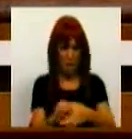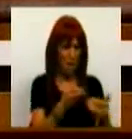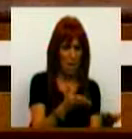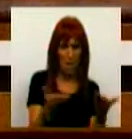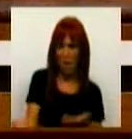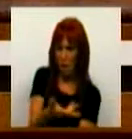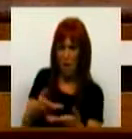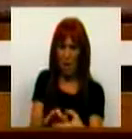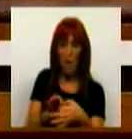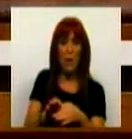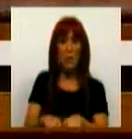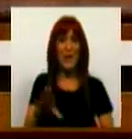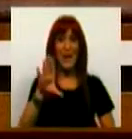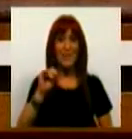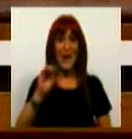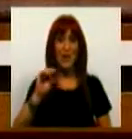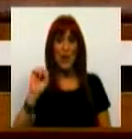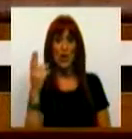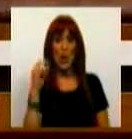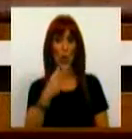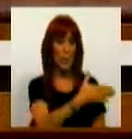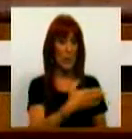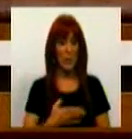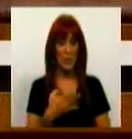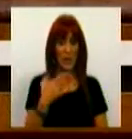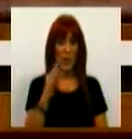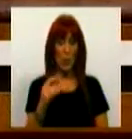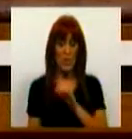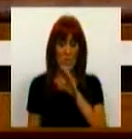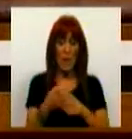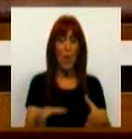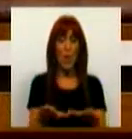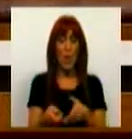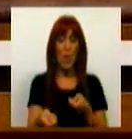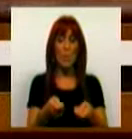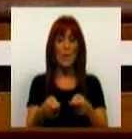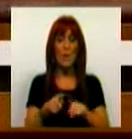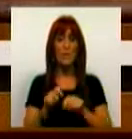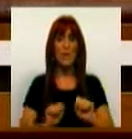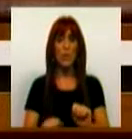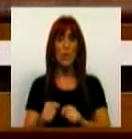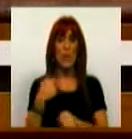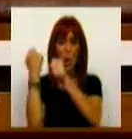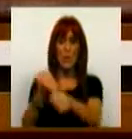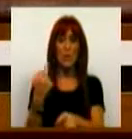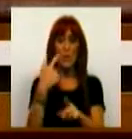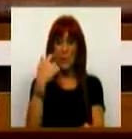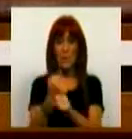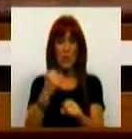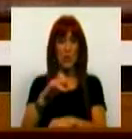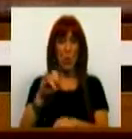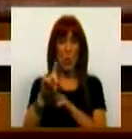solidariedade. Em 10 de outubro de 74, constitui-se a Cooperativa Operária de Gonçalo, que chegou a ter mais